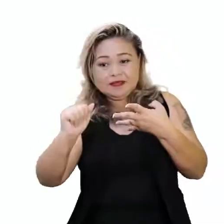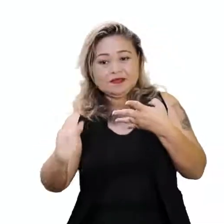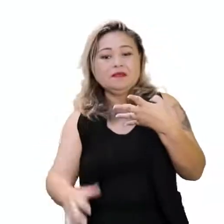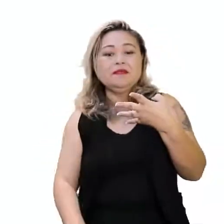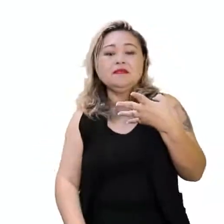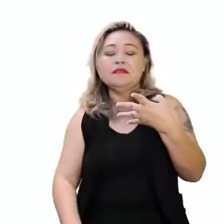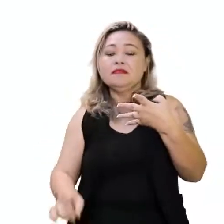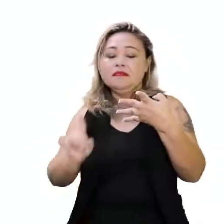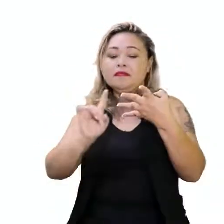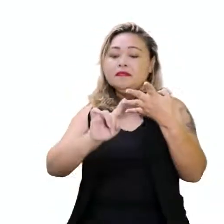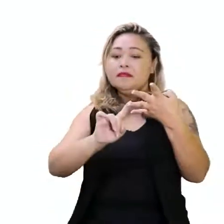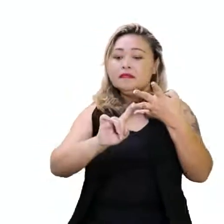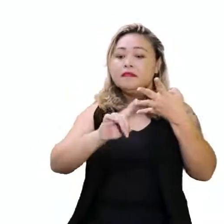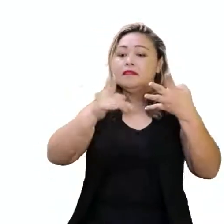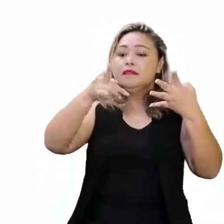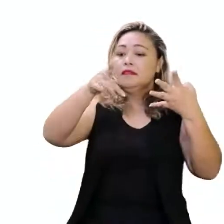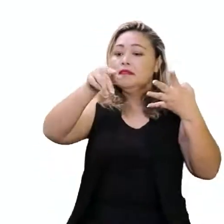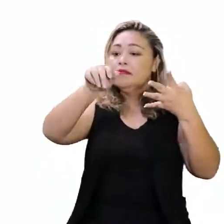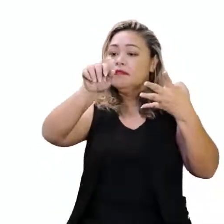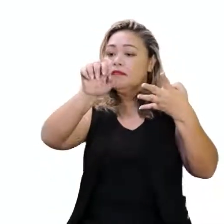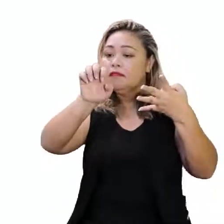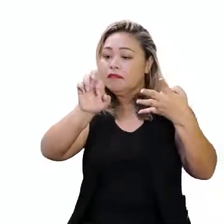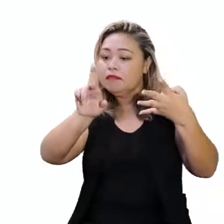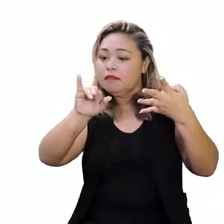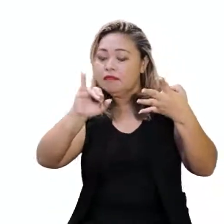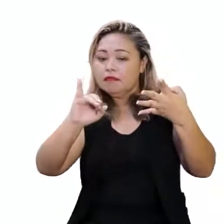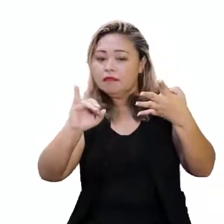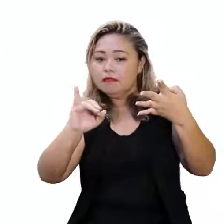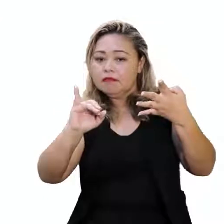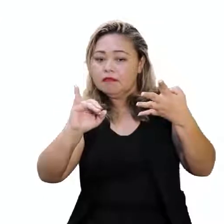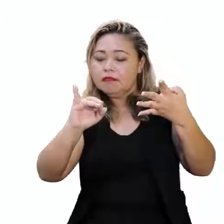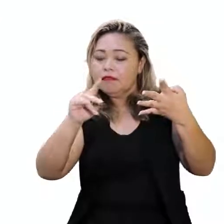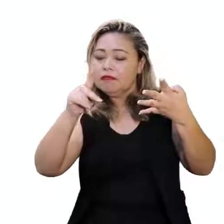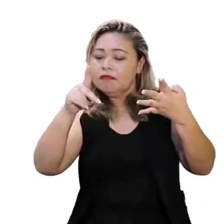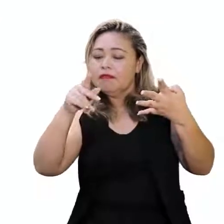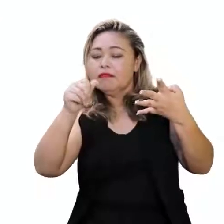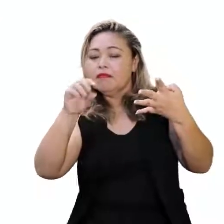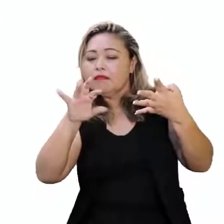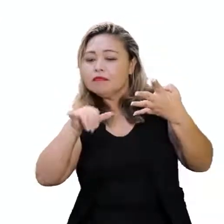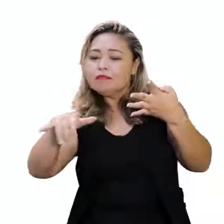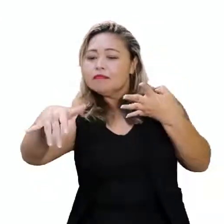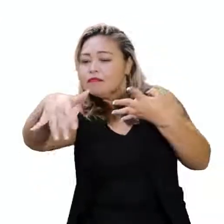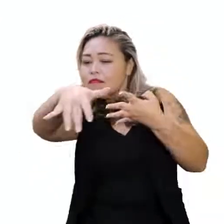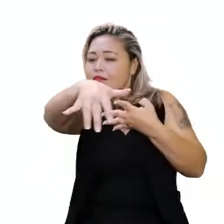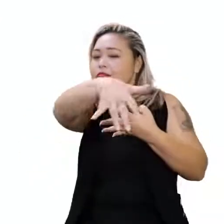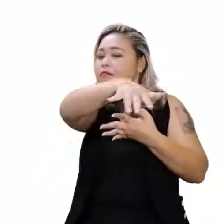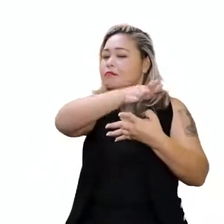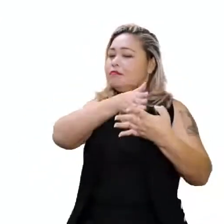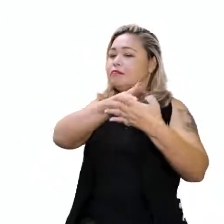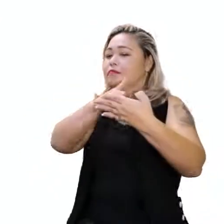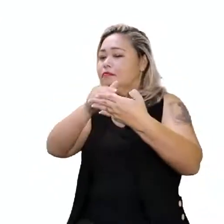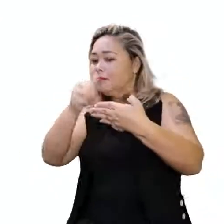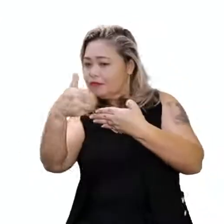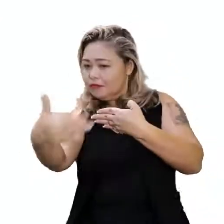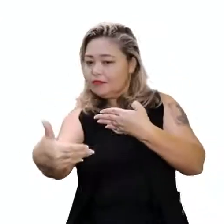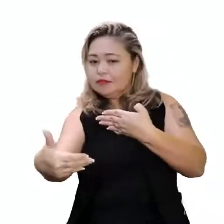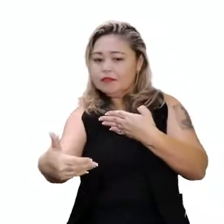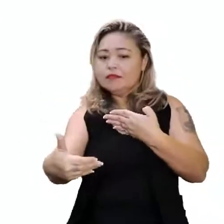parapátrica. Especiação é como se fosse assim, periferia, alguma coisa mais limítrofe,